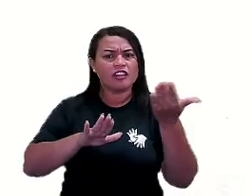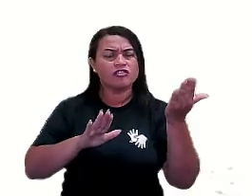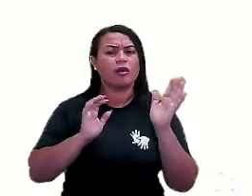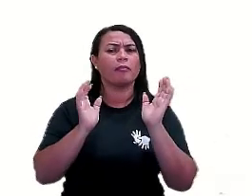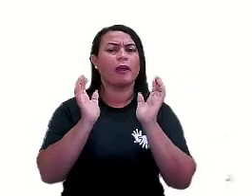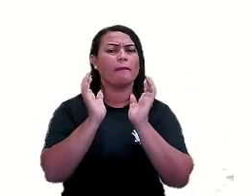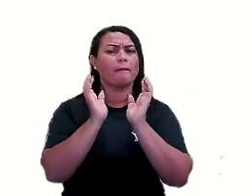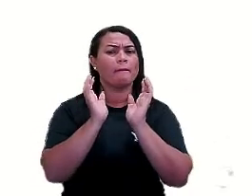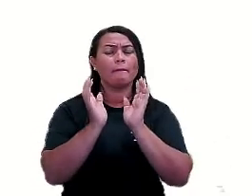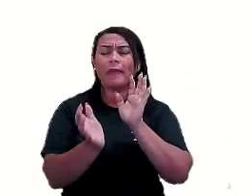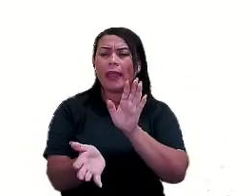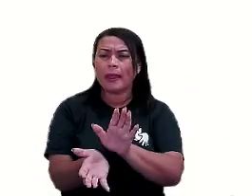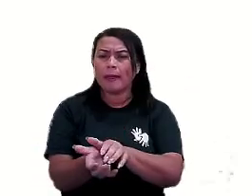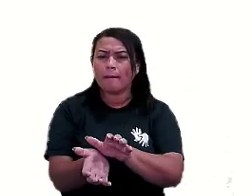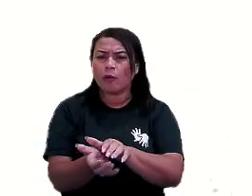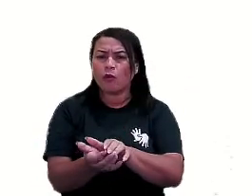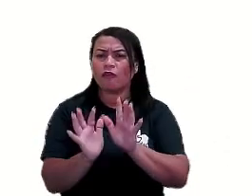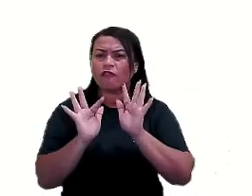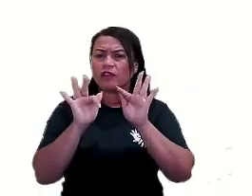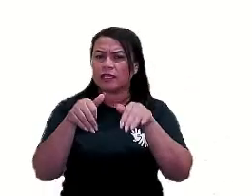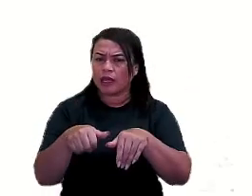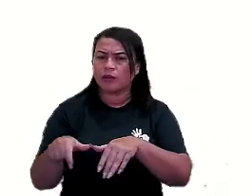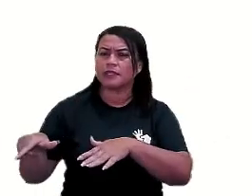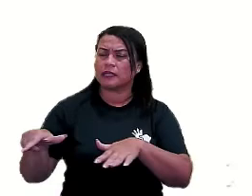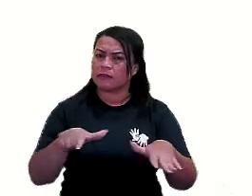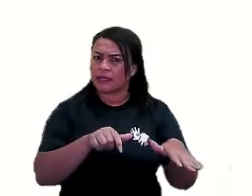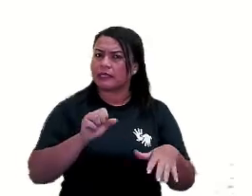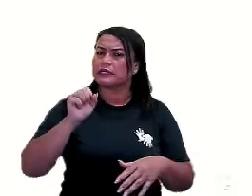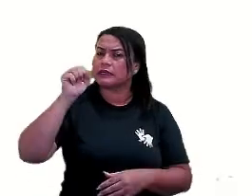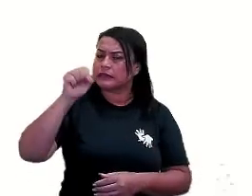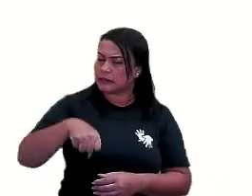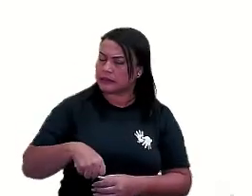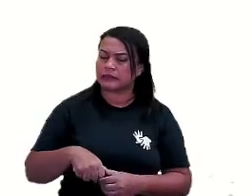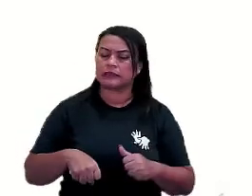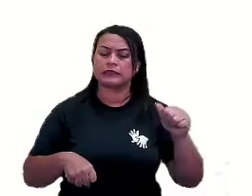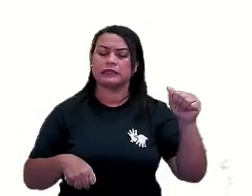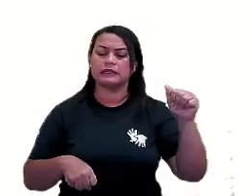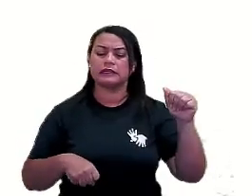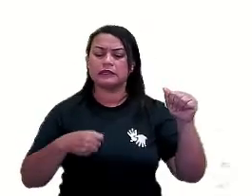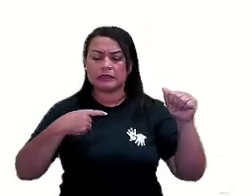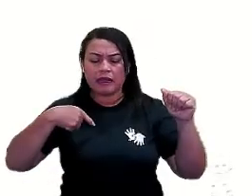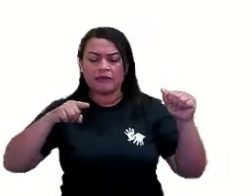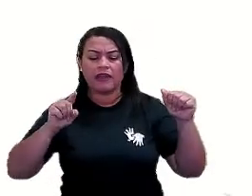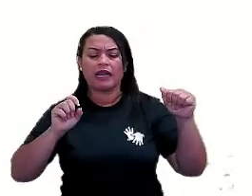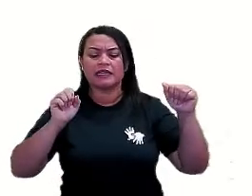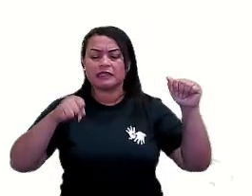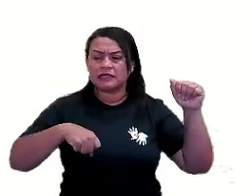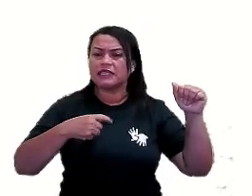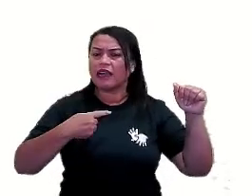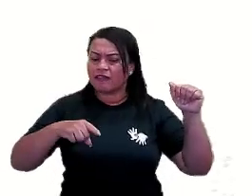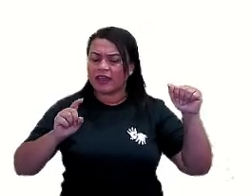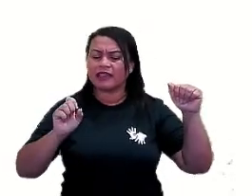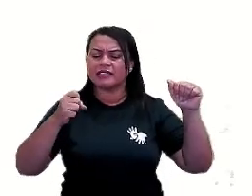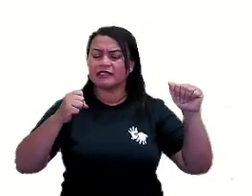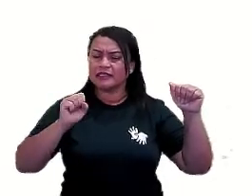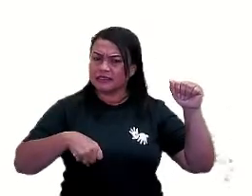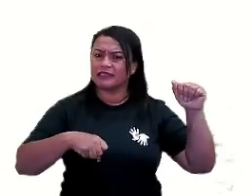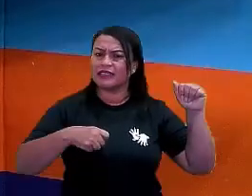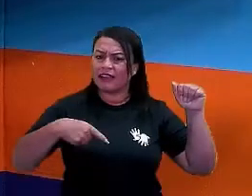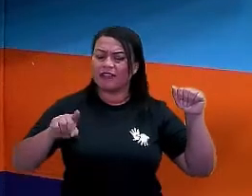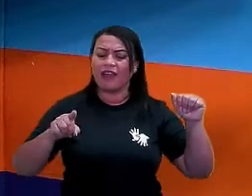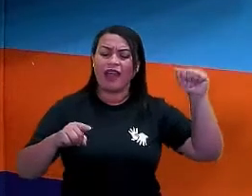final de semana? Sim, ela vai. Sim, ela vai. Ou sim, ela vai. Tudo aí está afirmando que ela